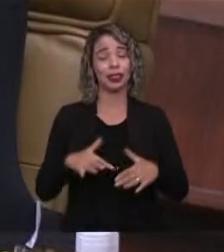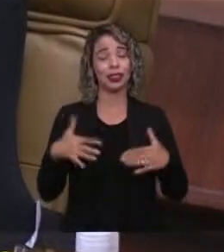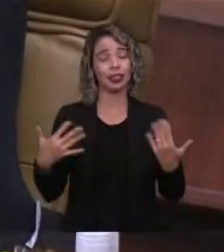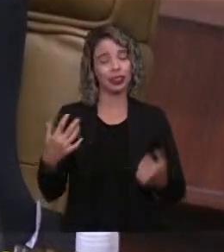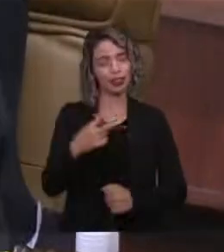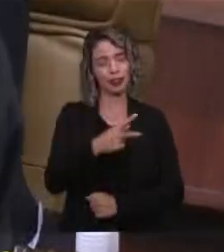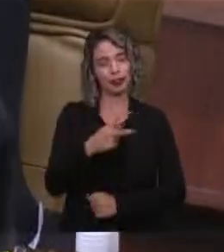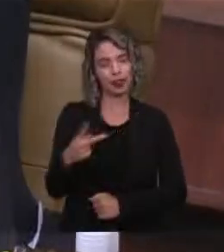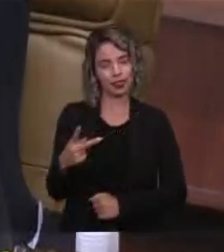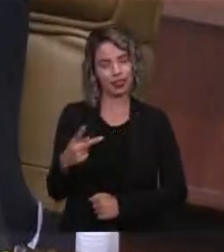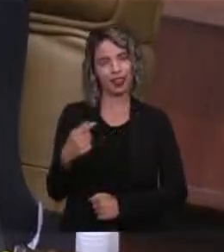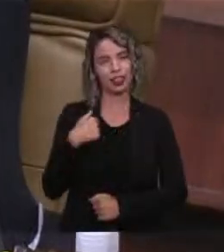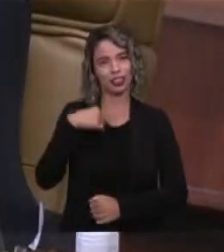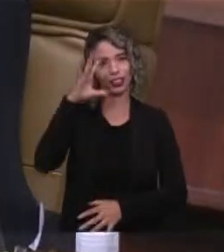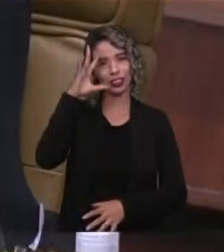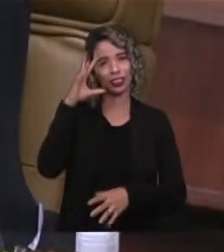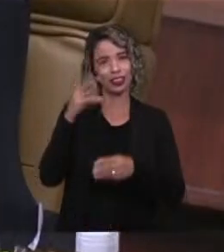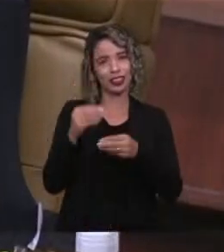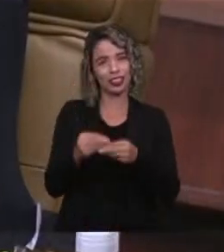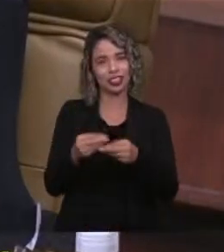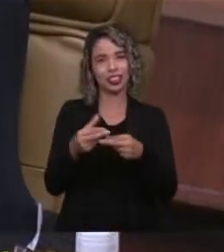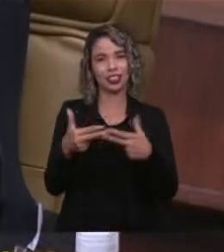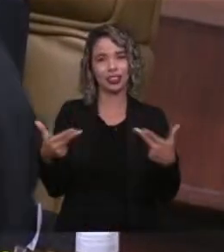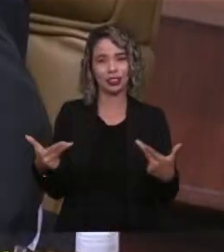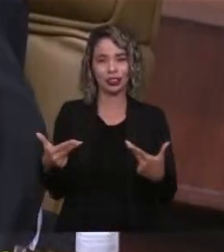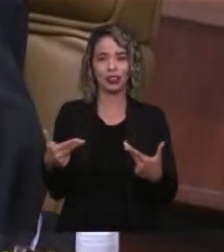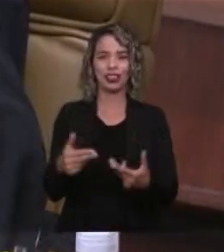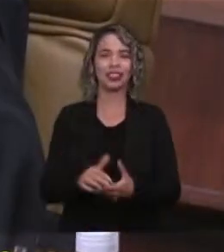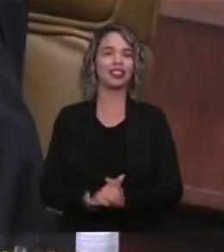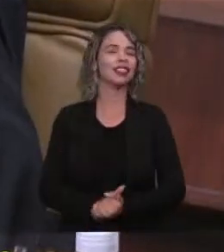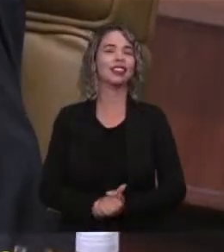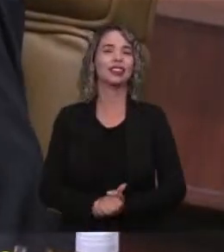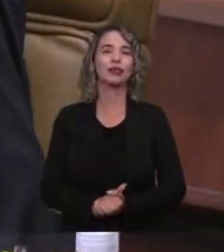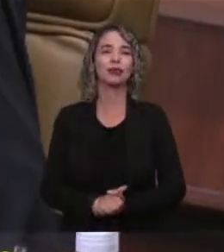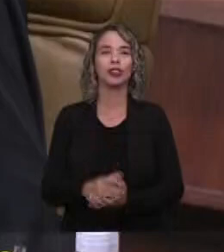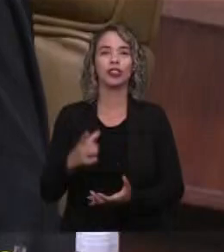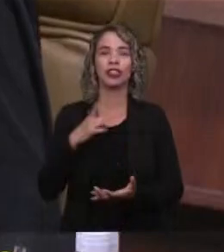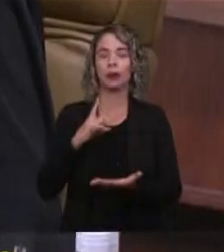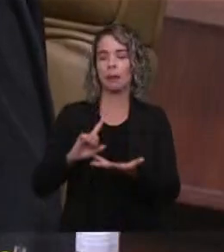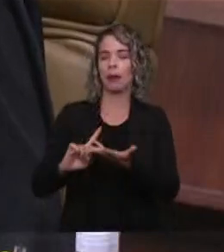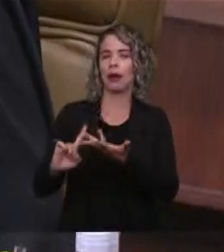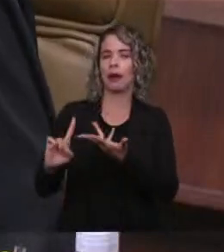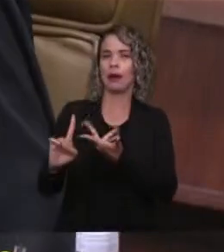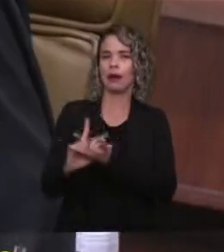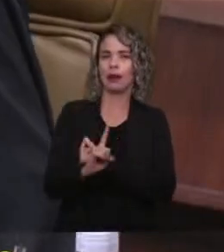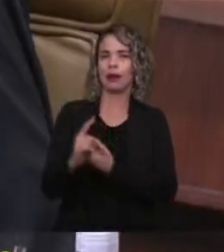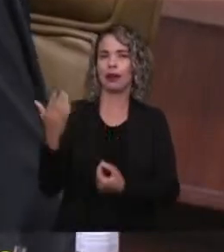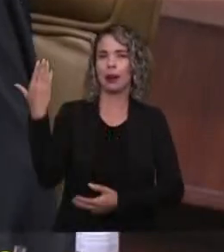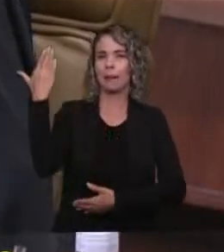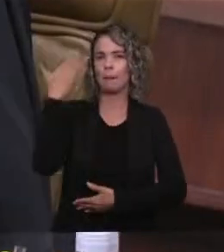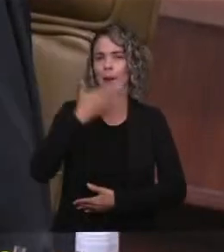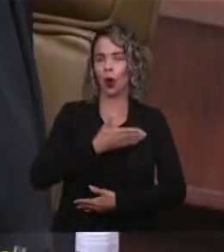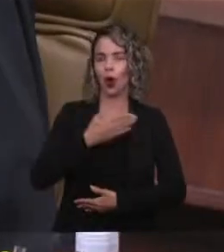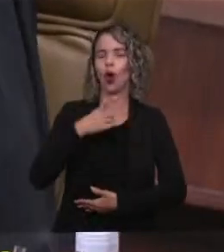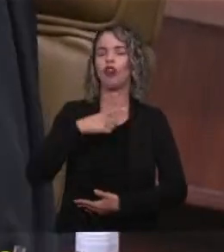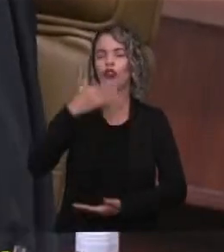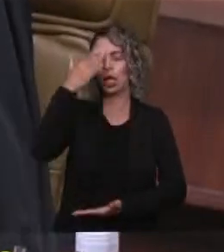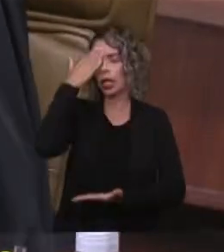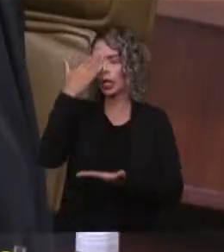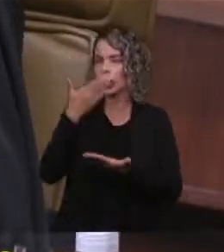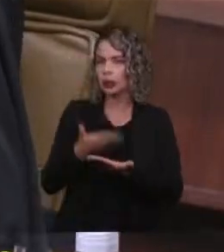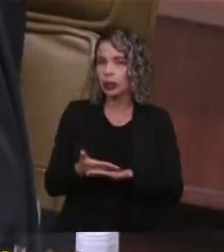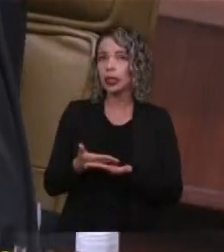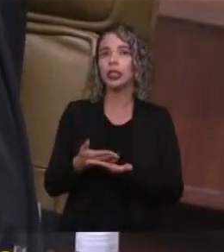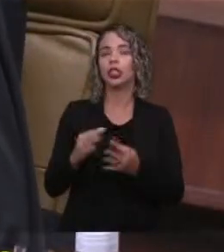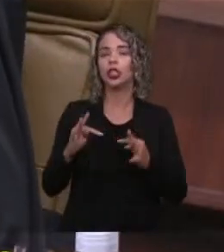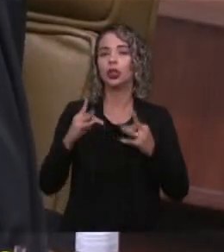eu sintetizo as corroborações de elementos de evidência, prova e convicção